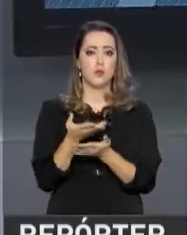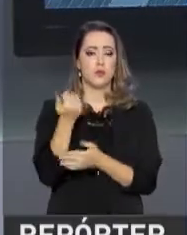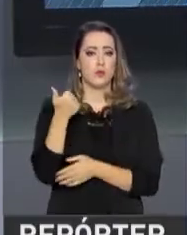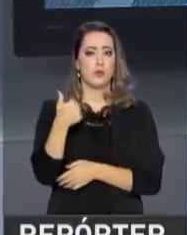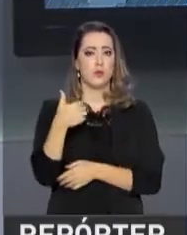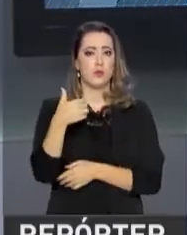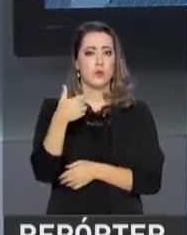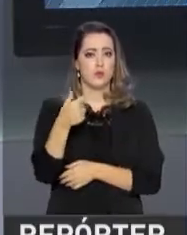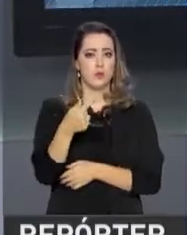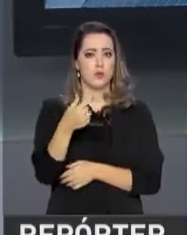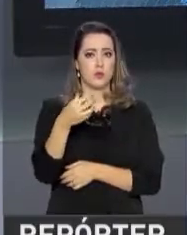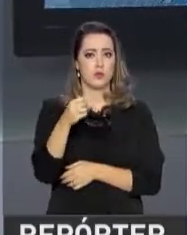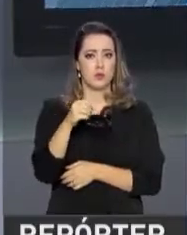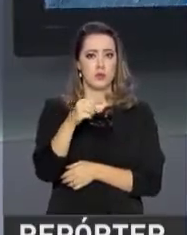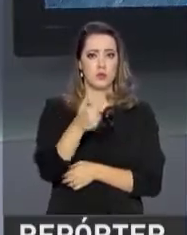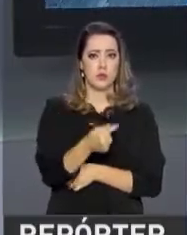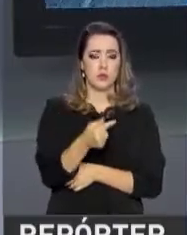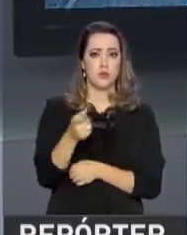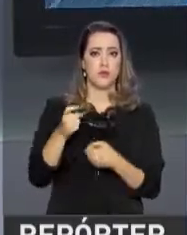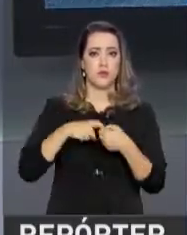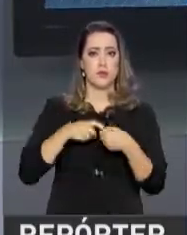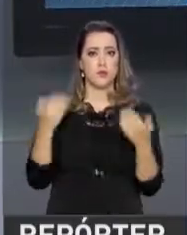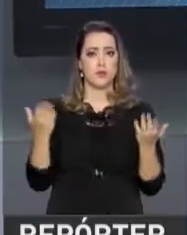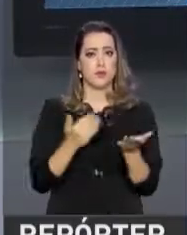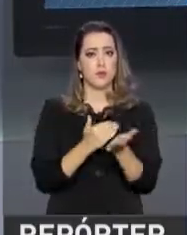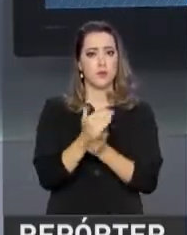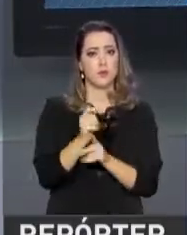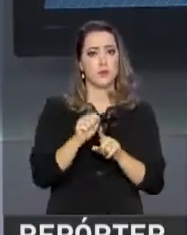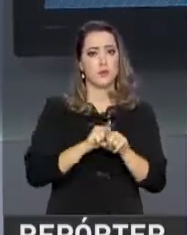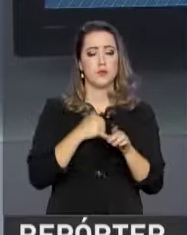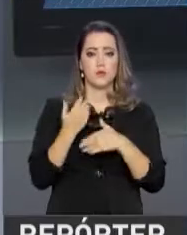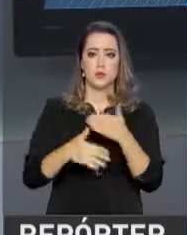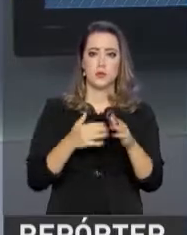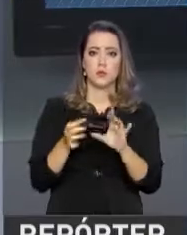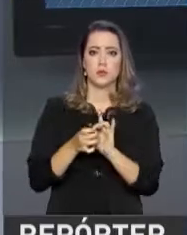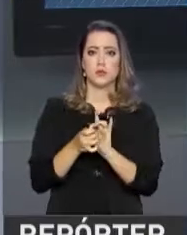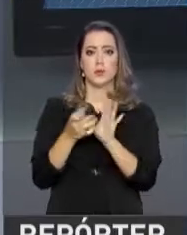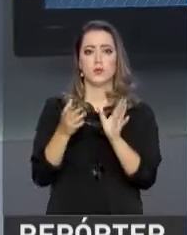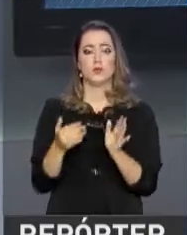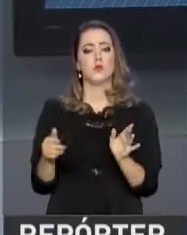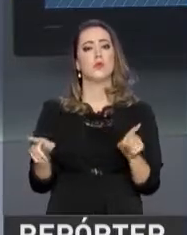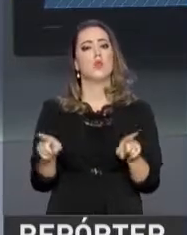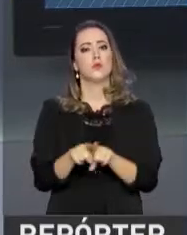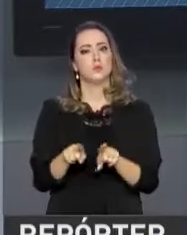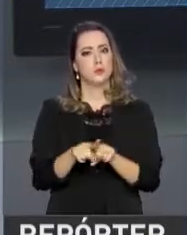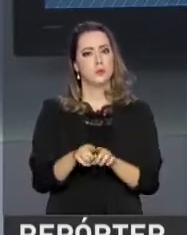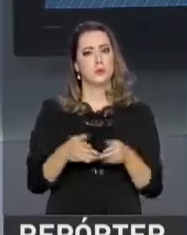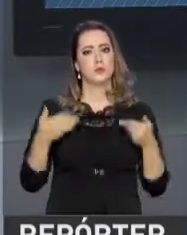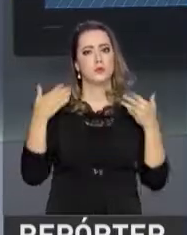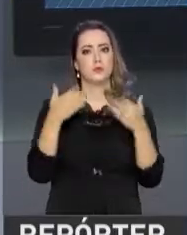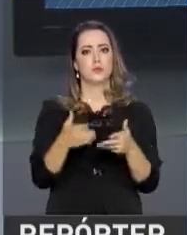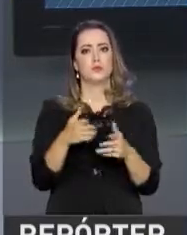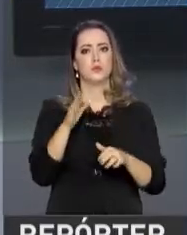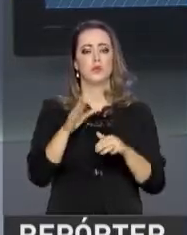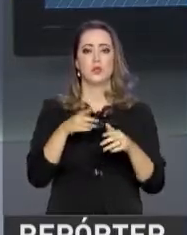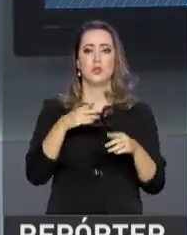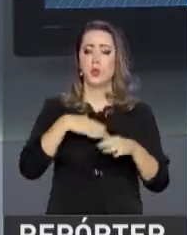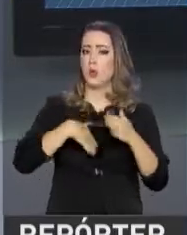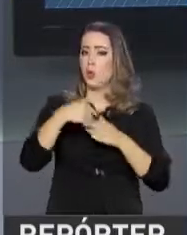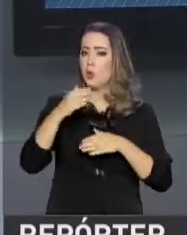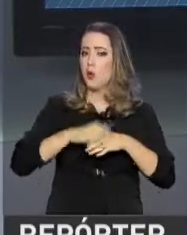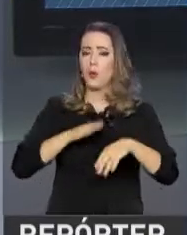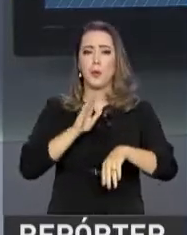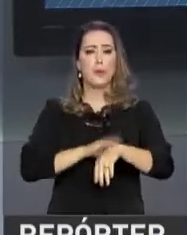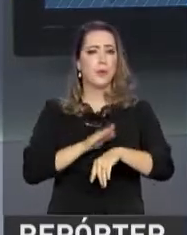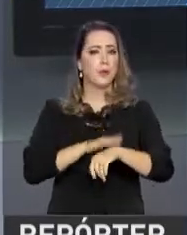provisória 797 foi retomado no início do mês e continuam liberados também podem ir às agências a